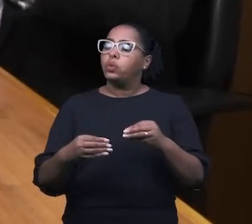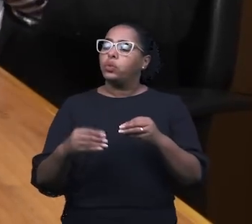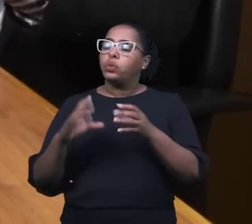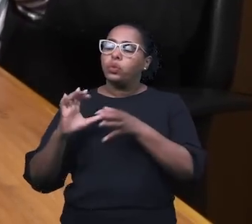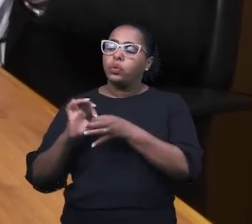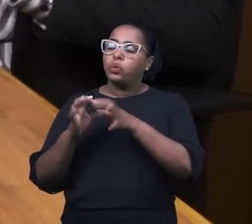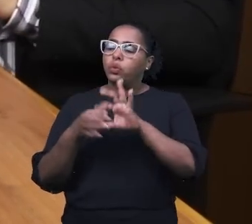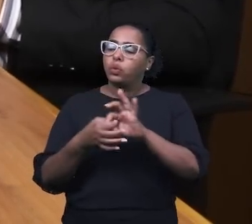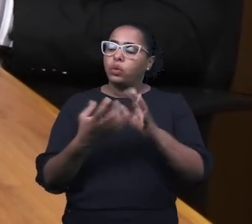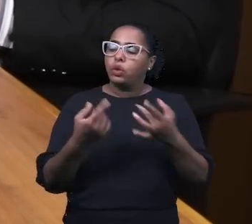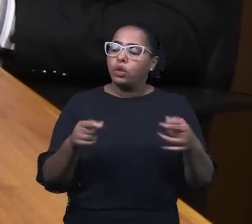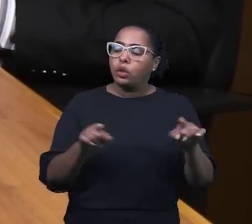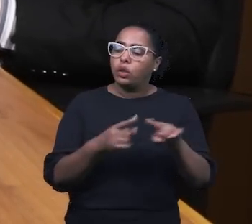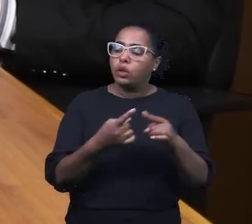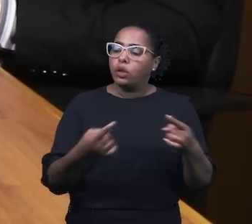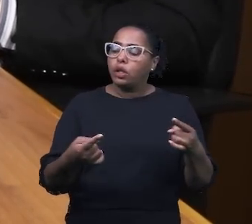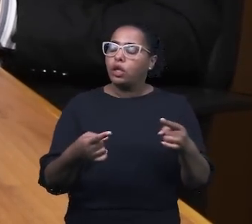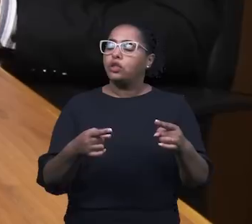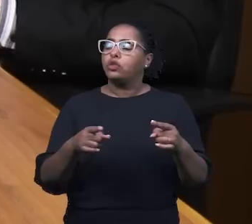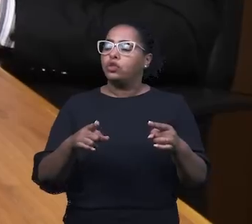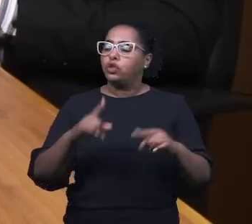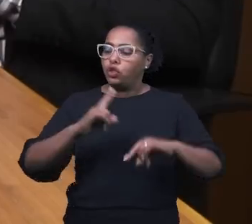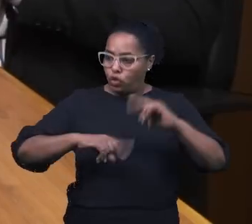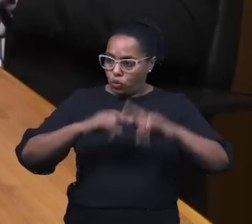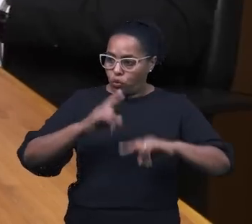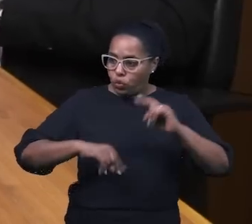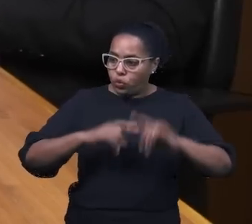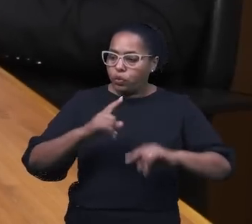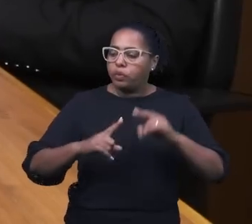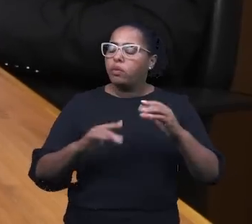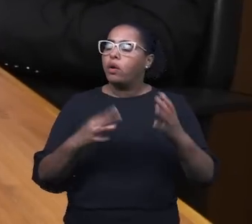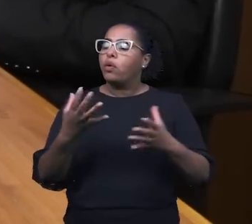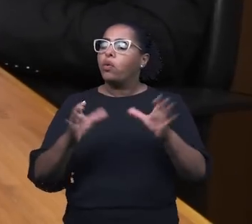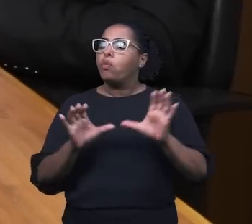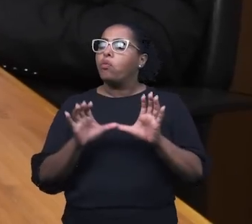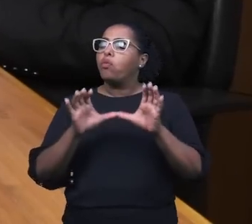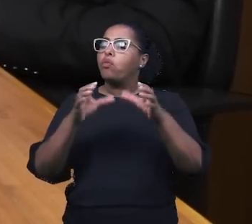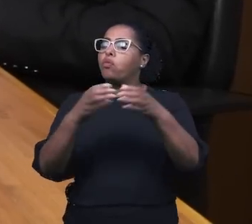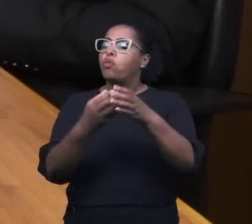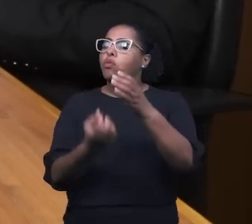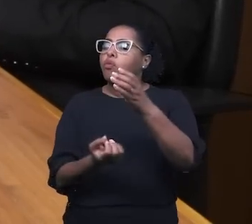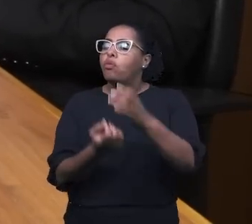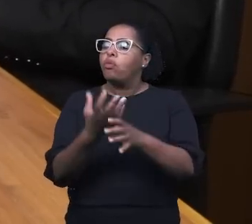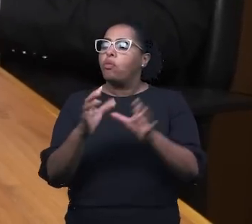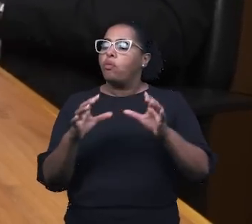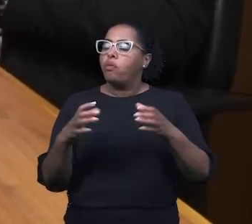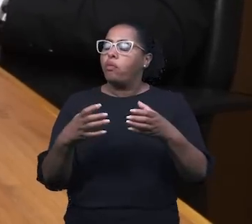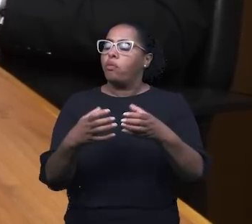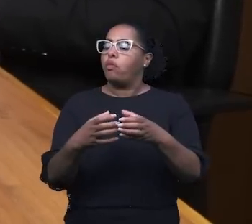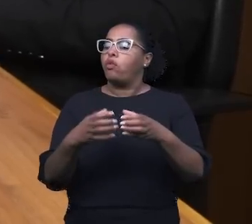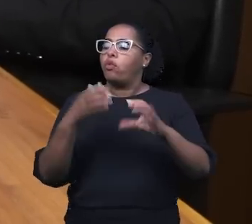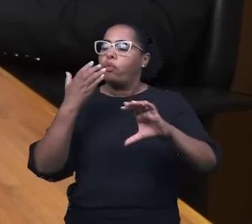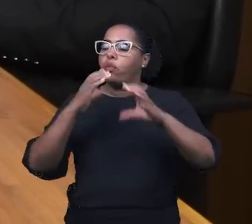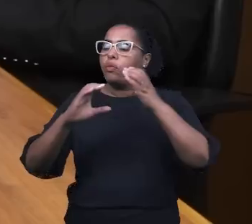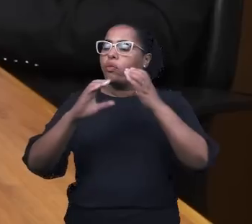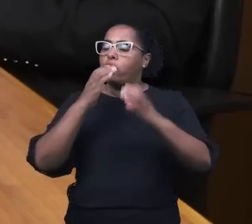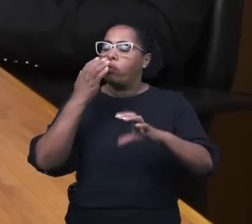parte instrumental, mas como é que é a formação do coral, né, para